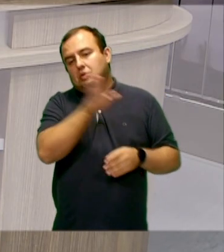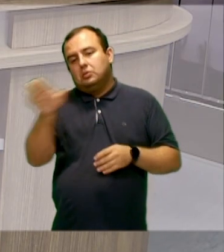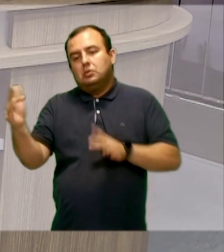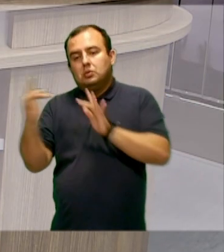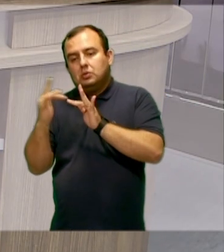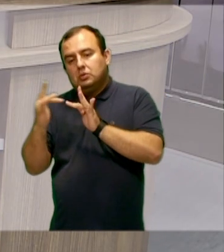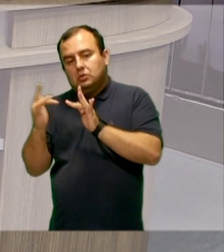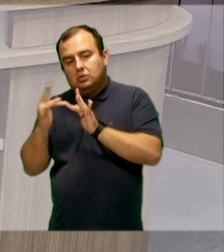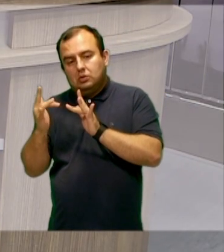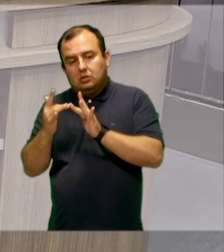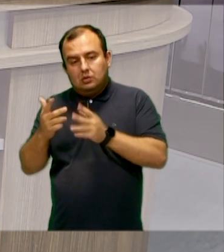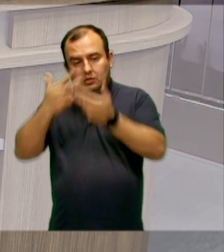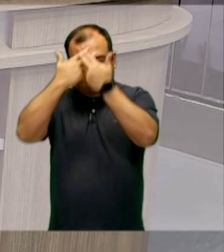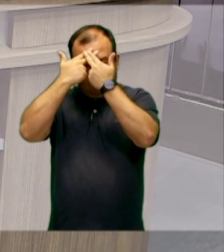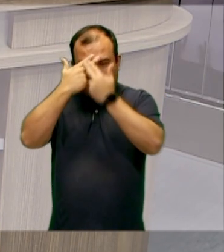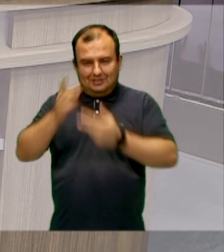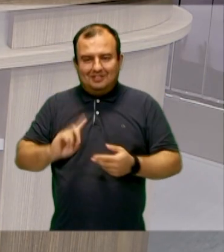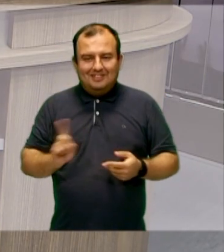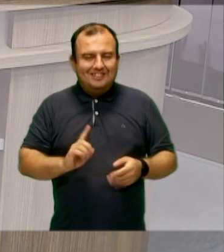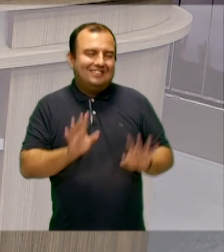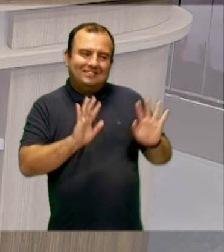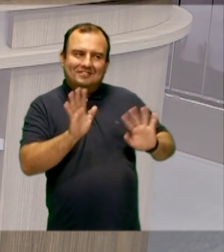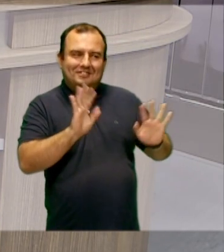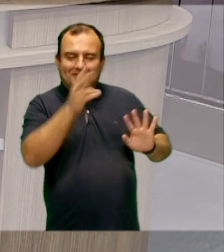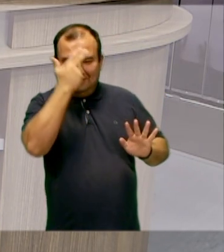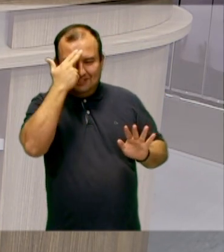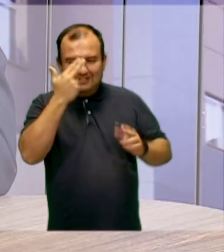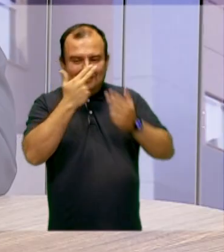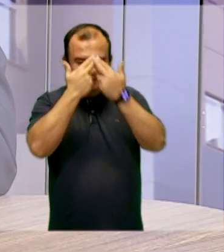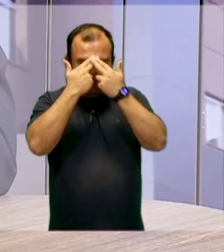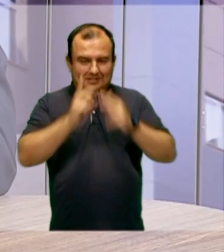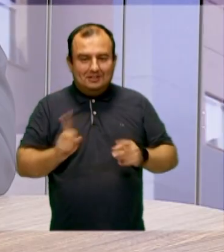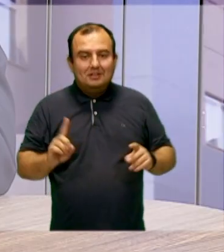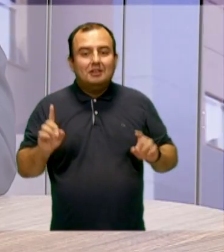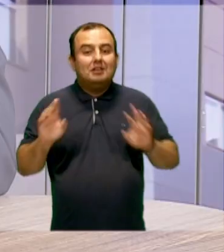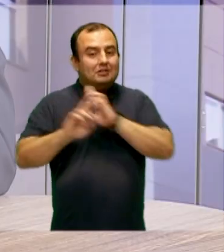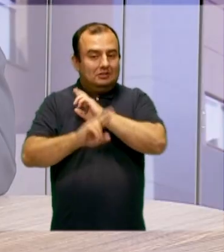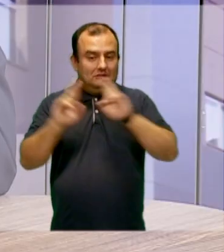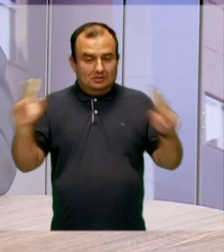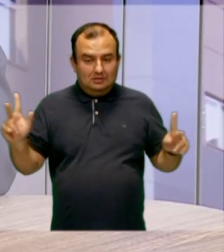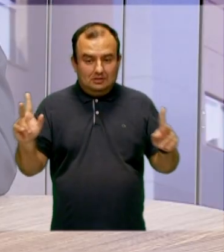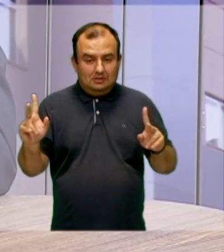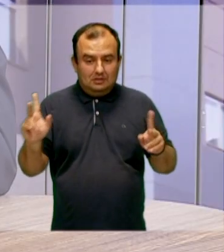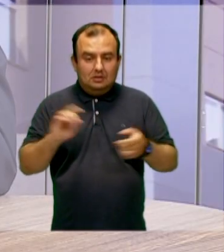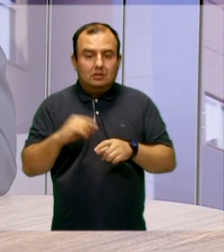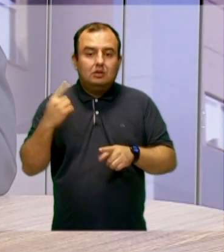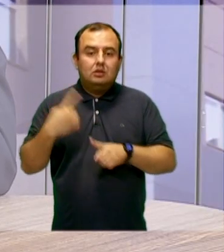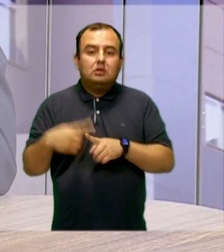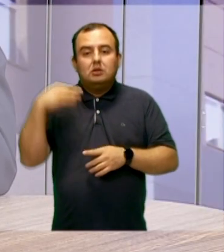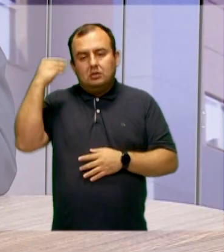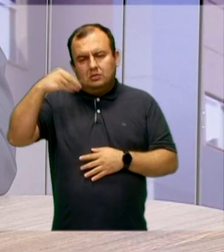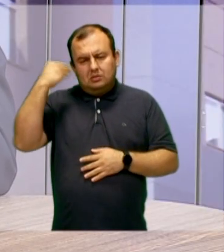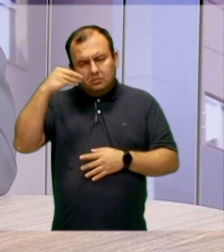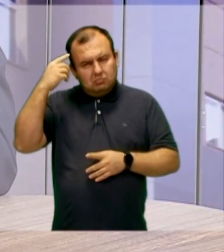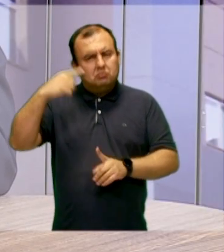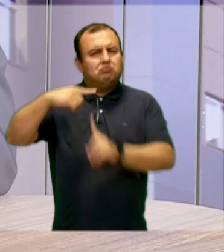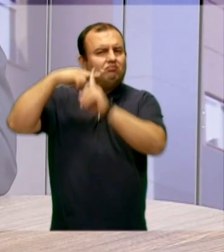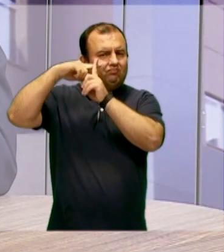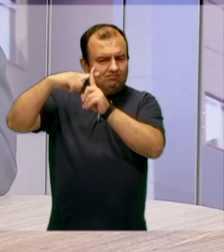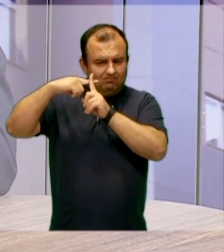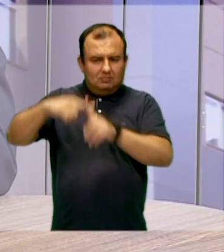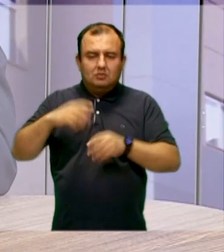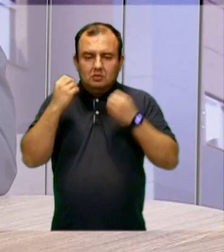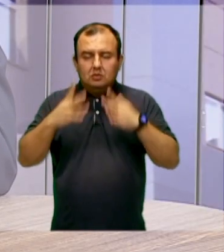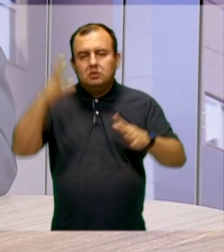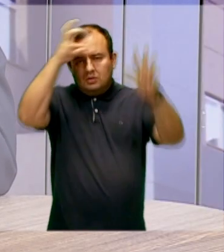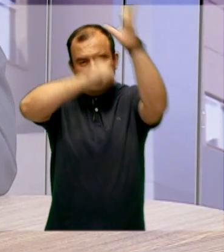contato? Não traumatizou, não, né? Não traumatizou. É um mundo diferente. Está sendo uma experiência muito positiva. É